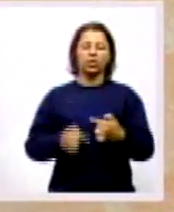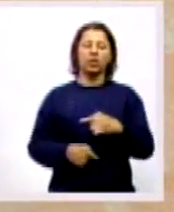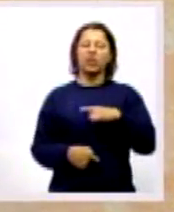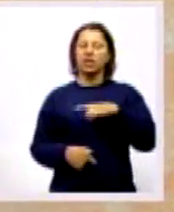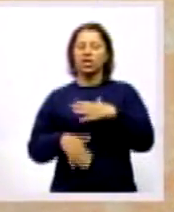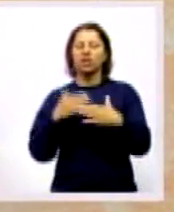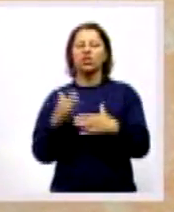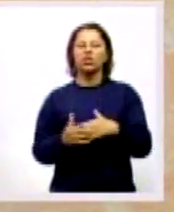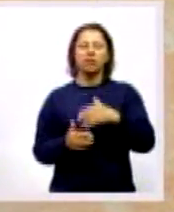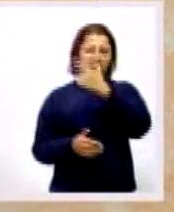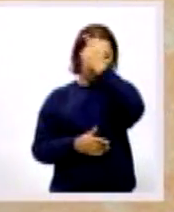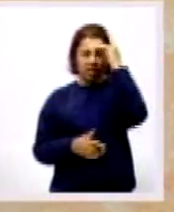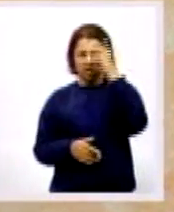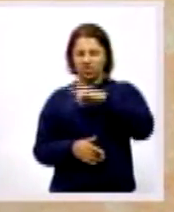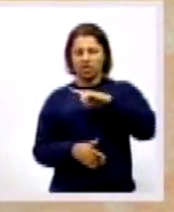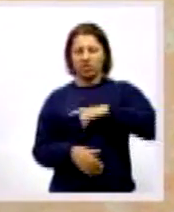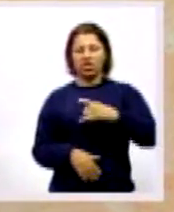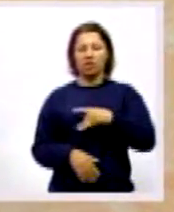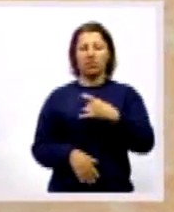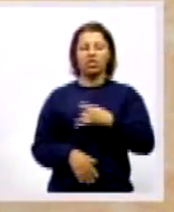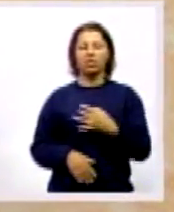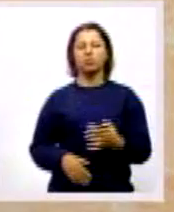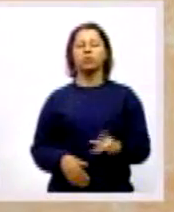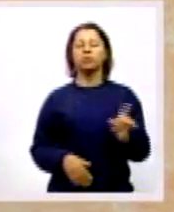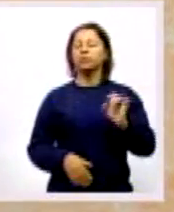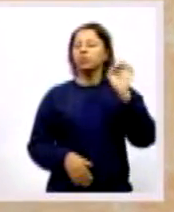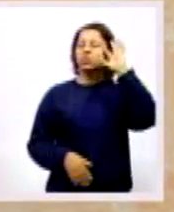tudo. Cada um tem medo de alguma coisa. Não adianta.